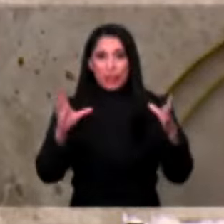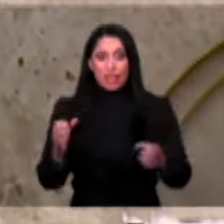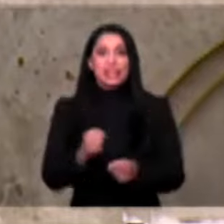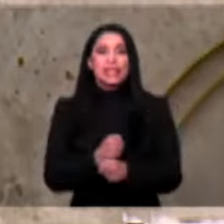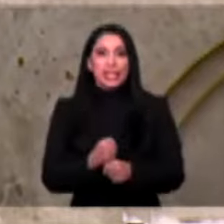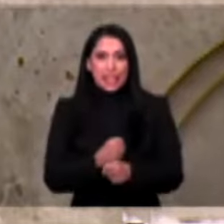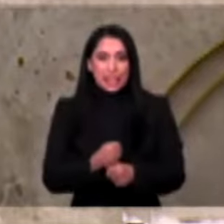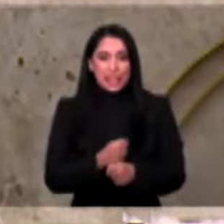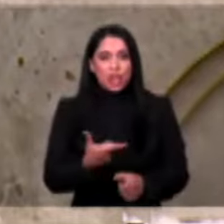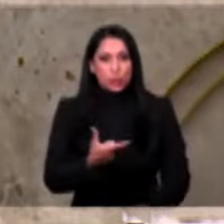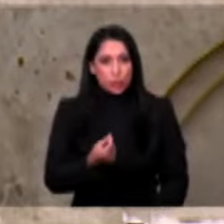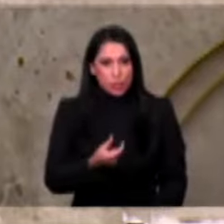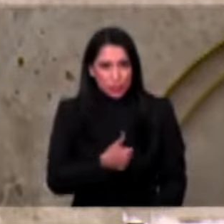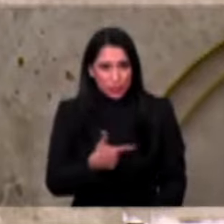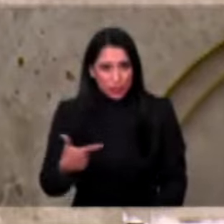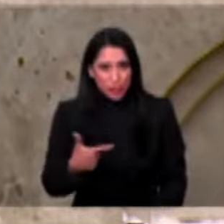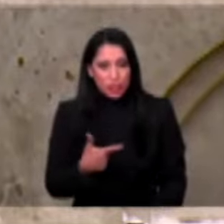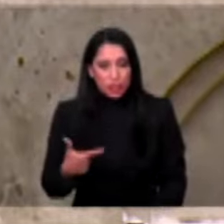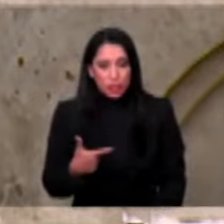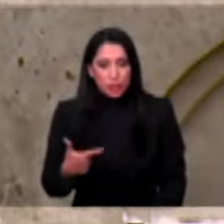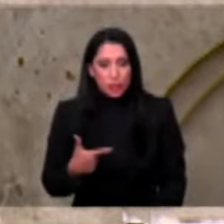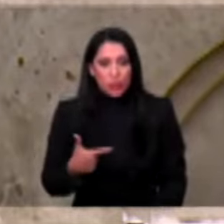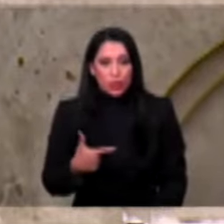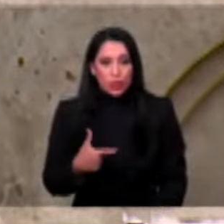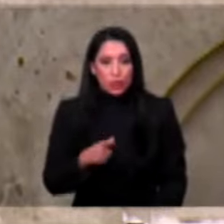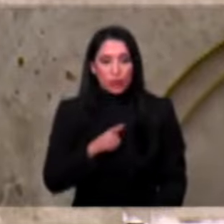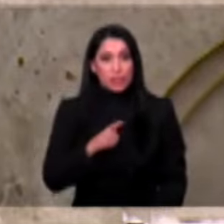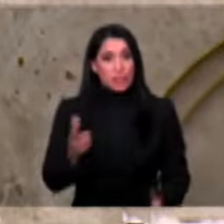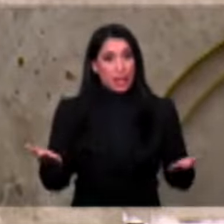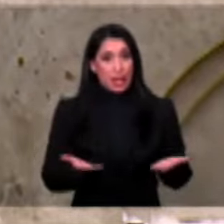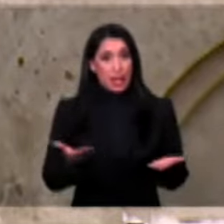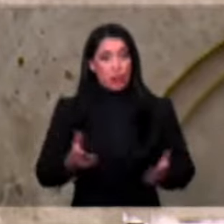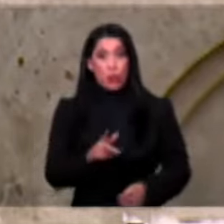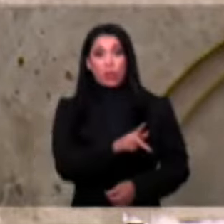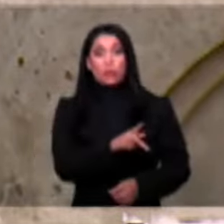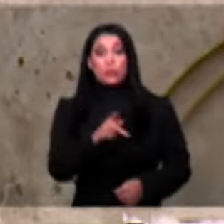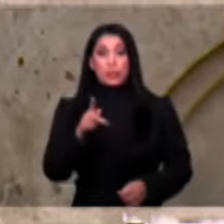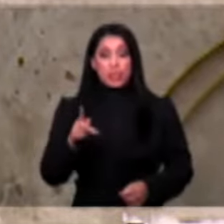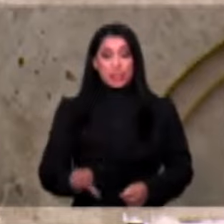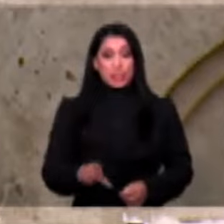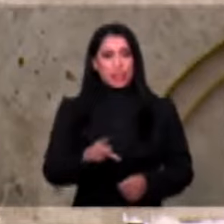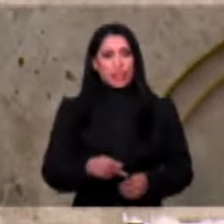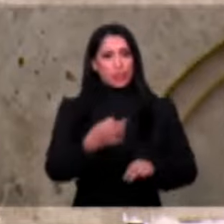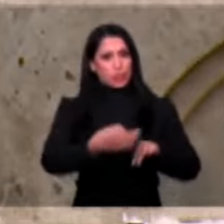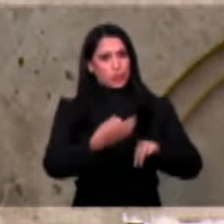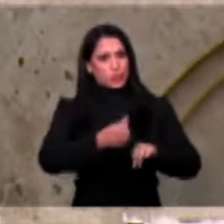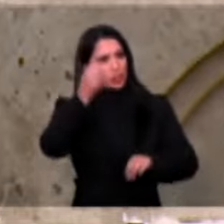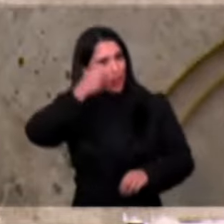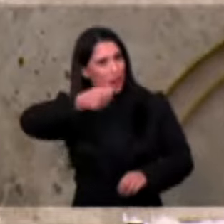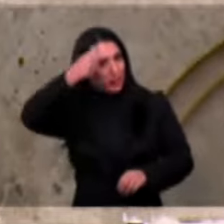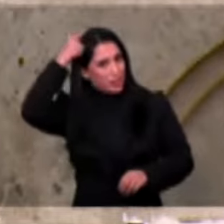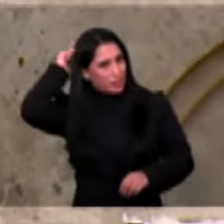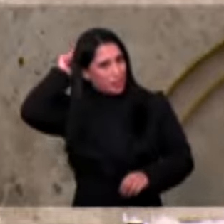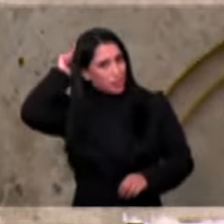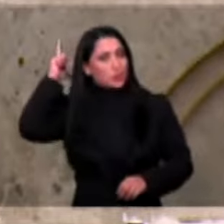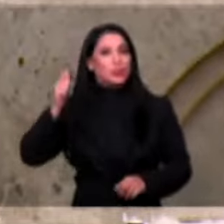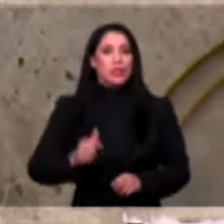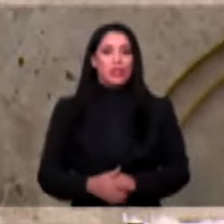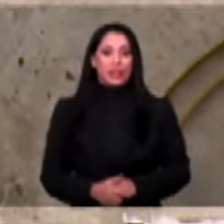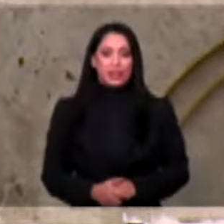de 2022, sob o comando firme do ministro Alexandre de Moraes, e